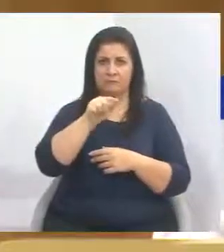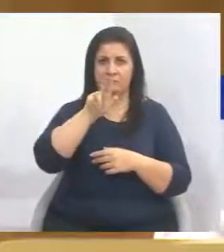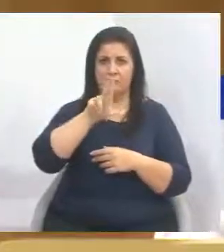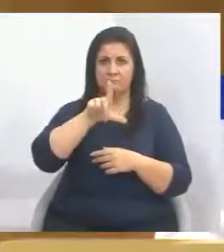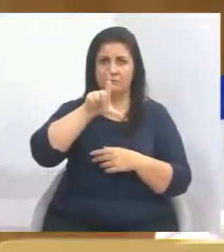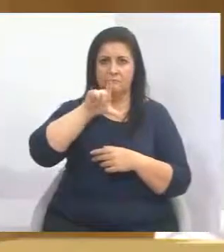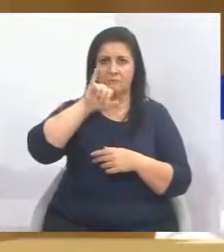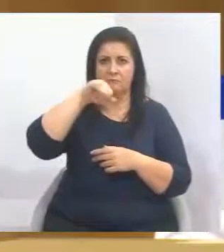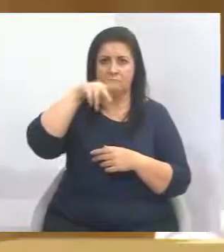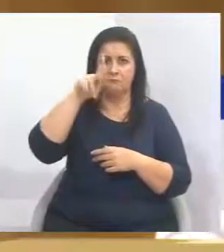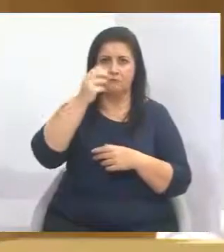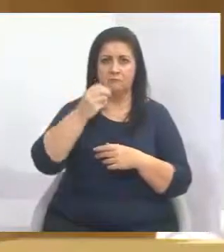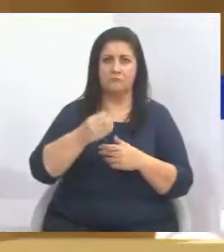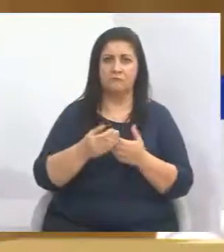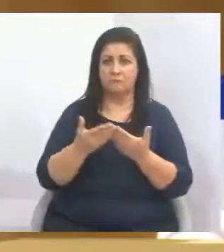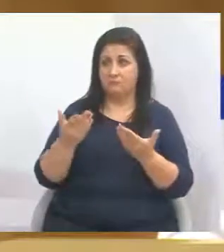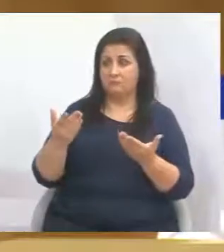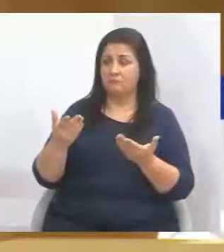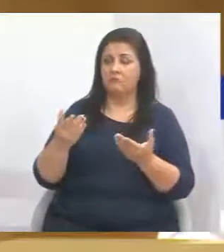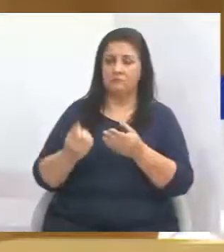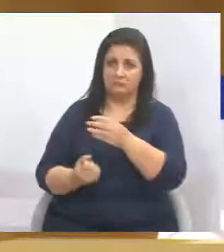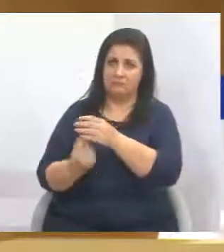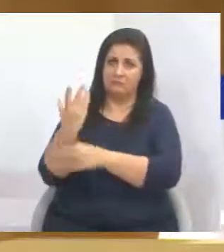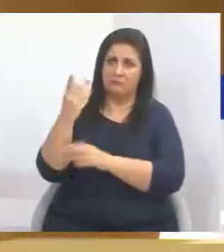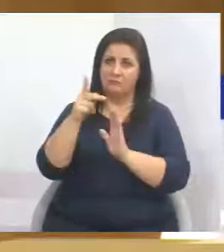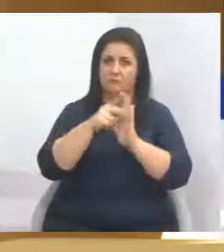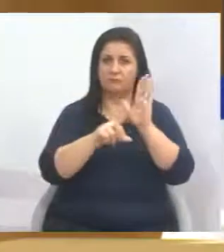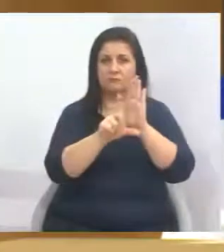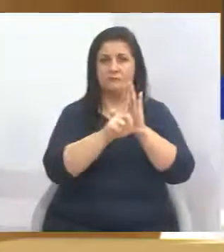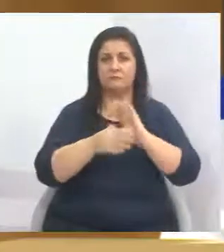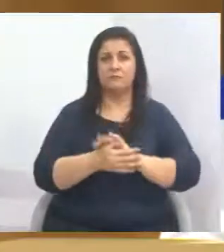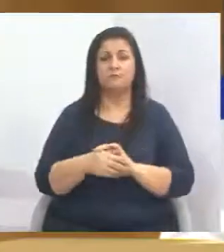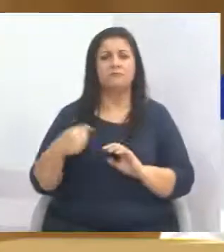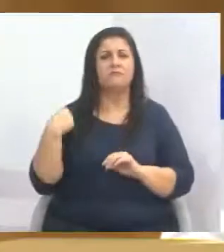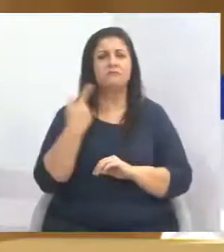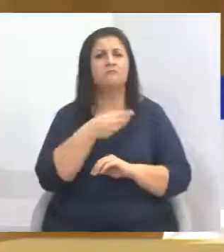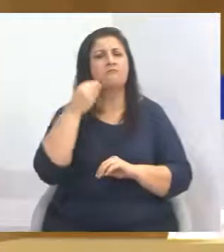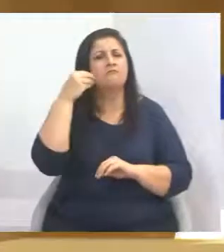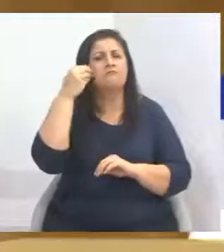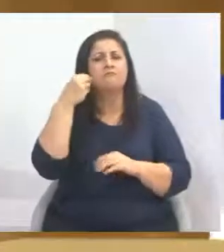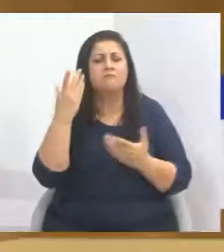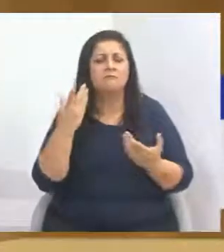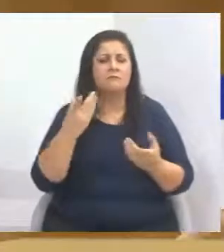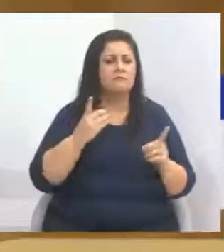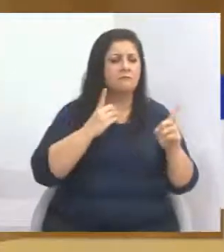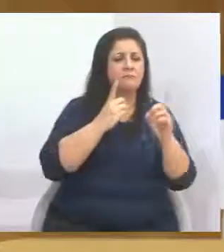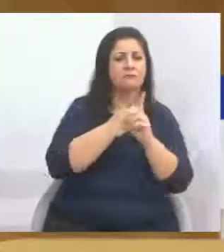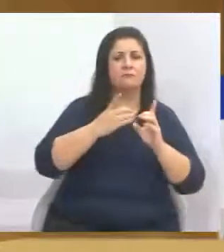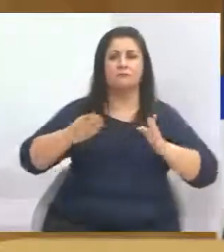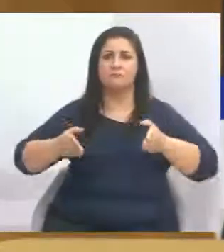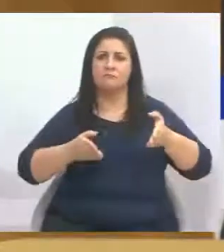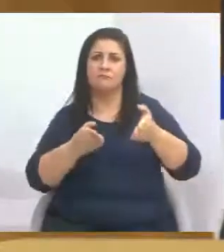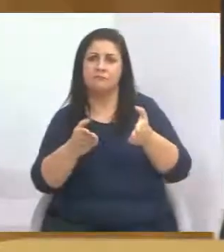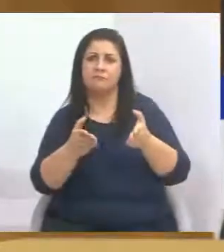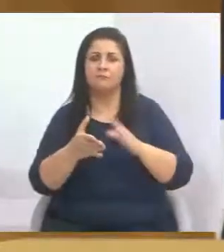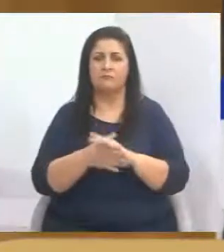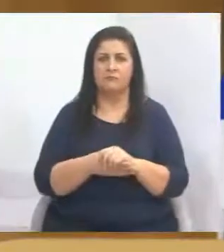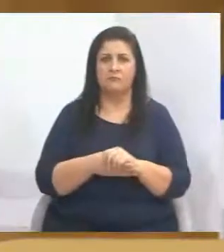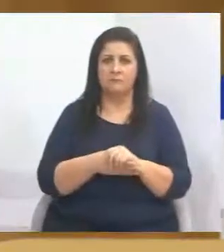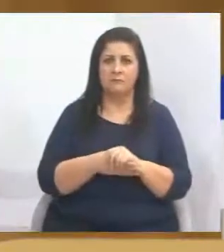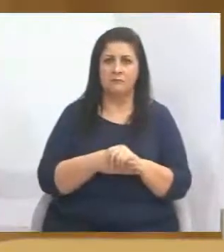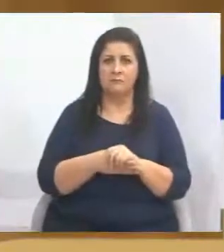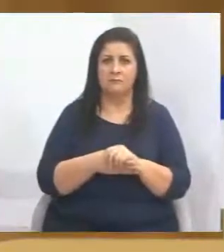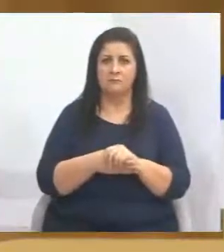o senhor que é o autor do projeto, valeria a pena a gente tentar encontrar aqui um caminho para que